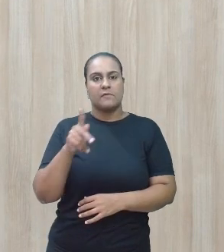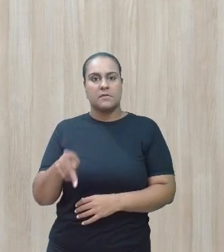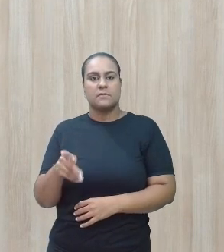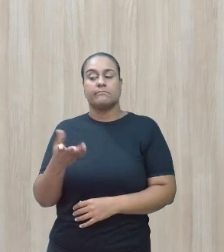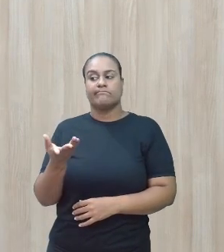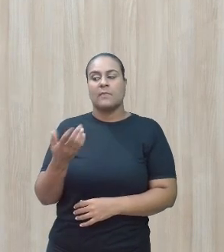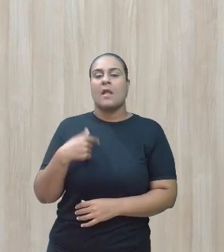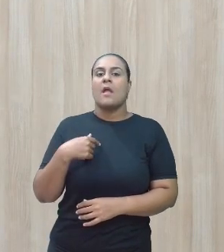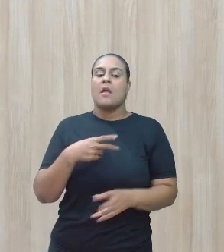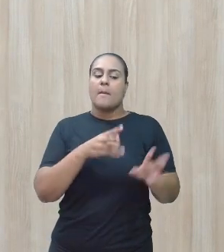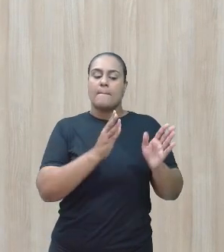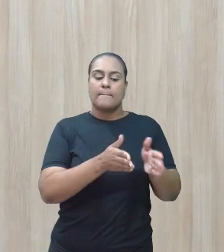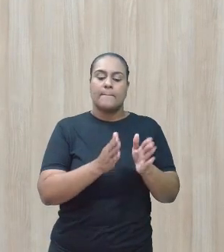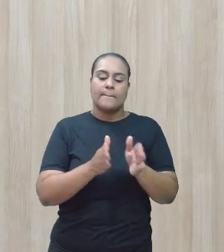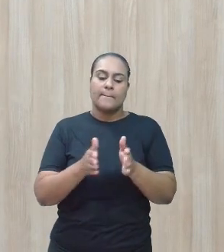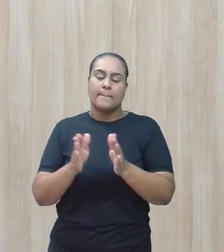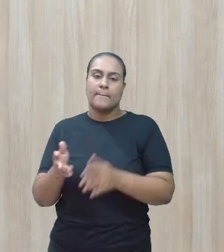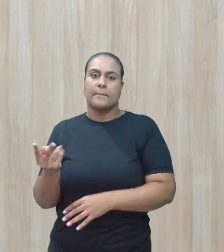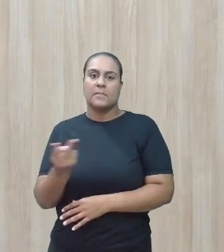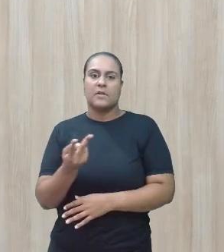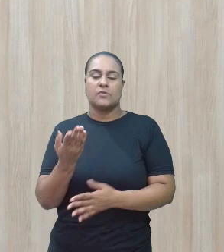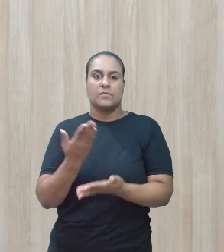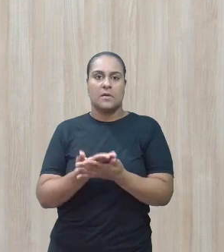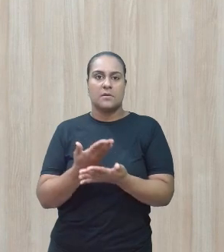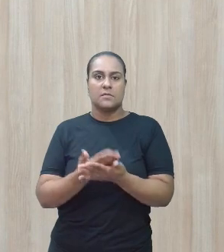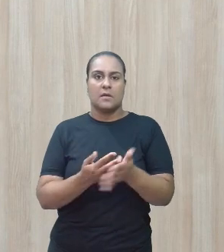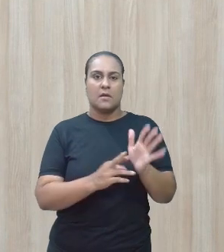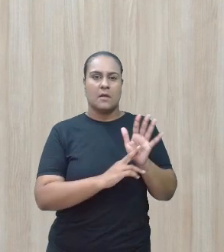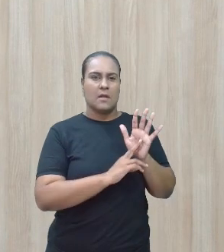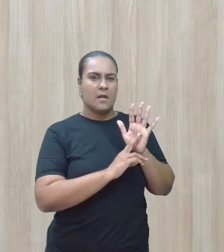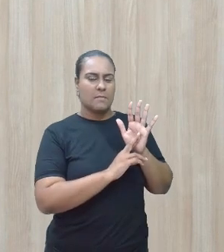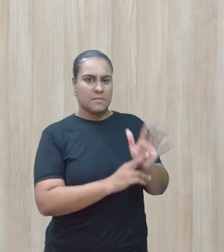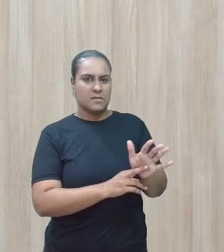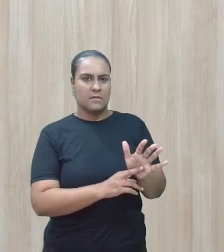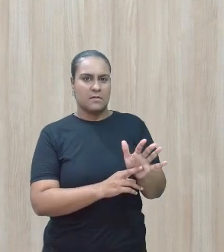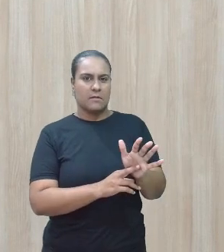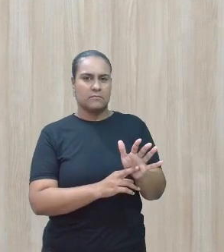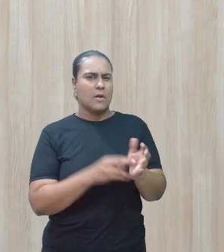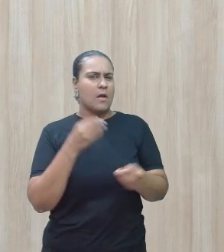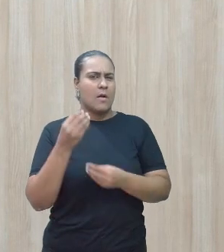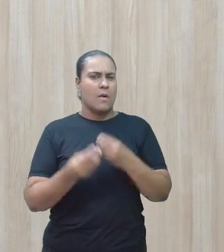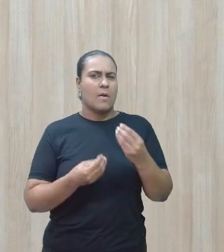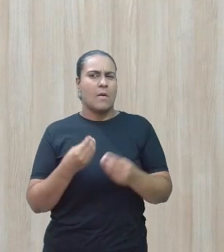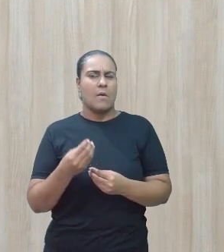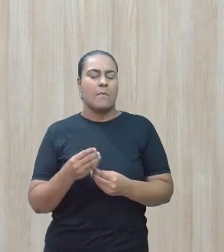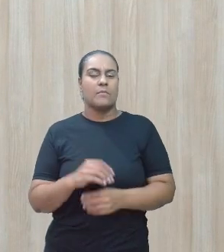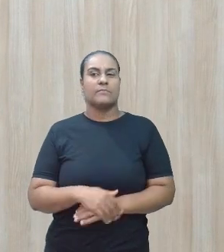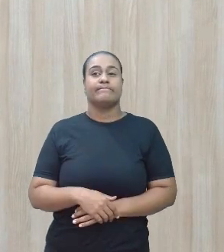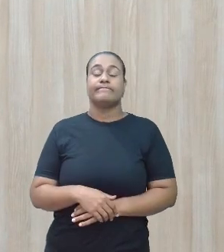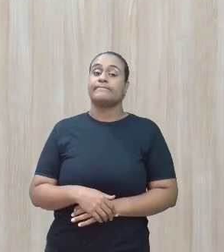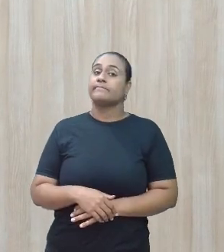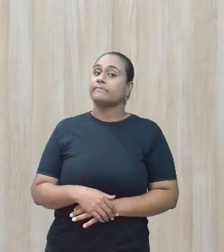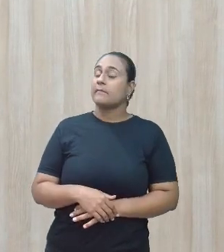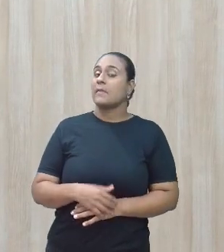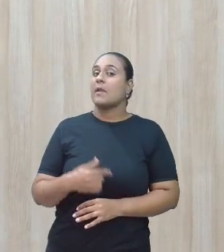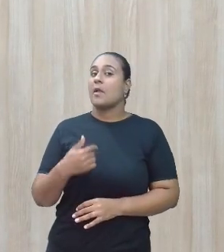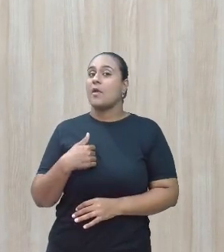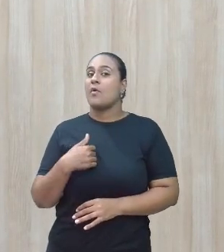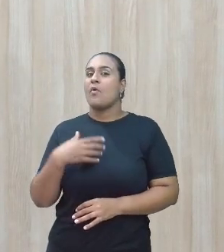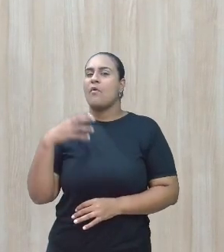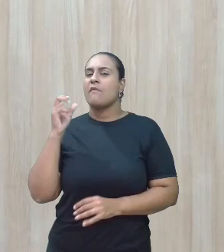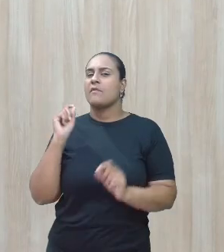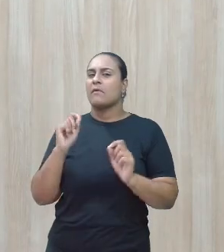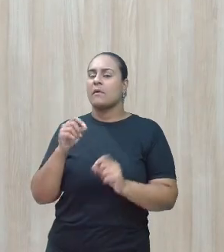nós trabalhamos nessas duas aulas e representar genericamente, que é o seguinte, muitas vezes eu já ouvi isso daqui,